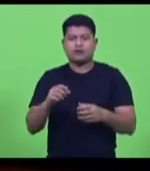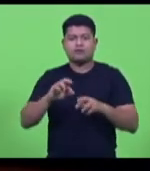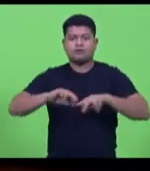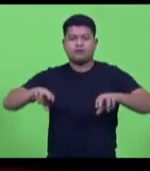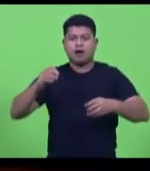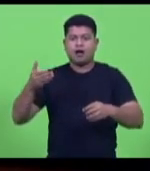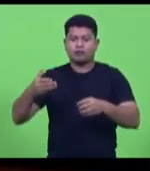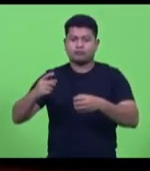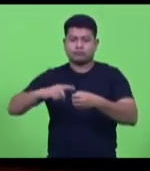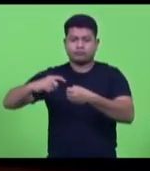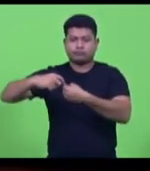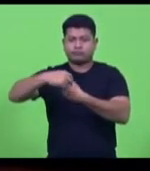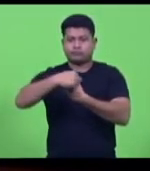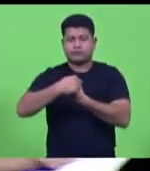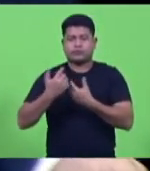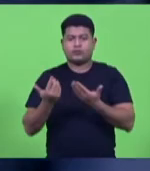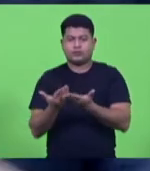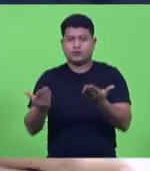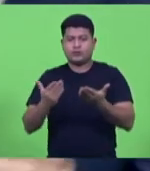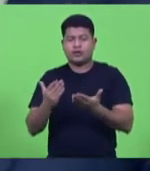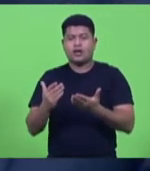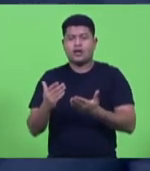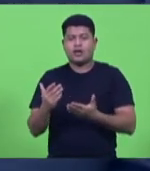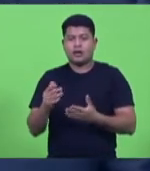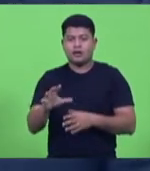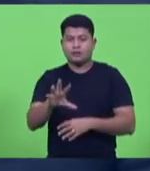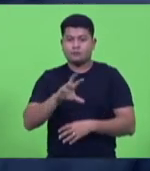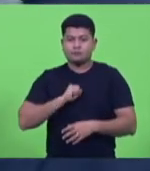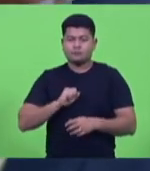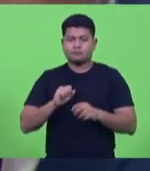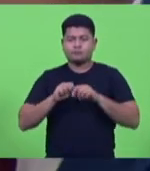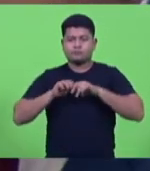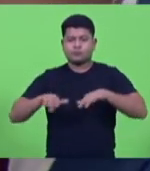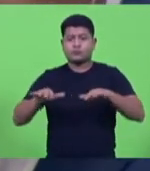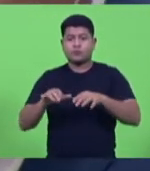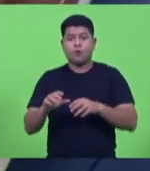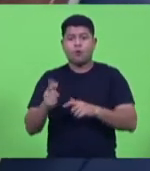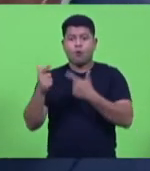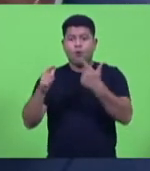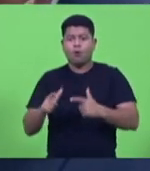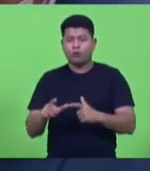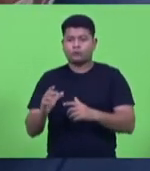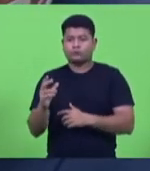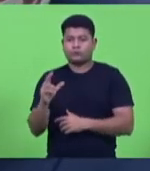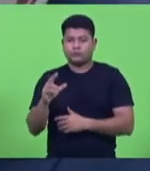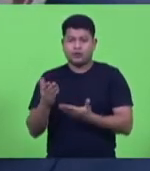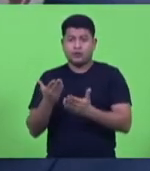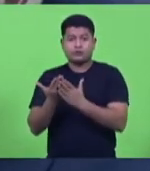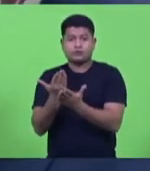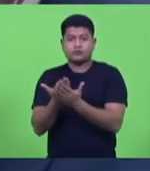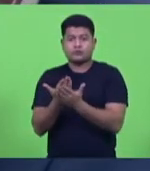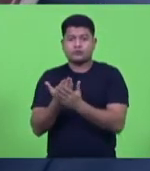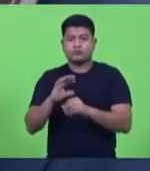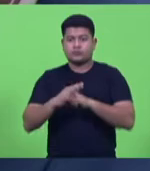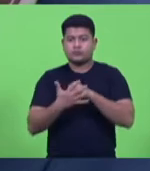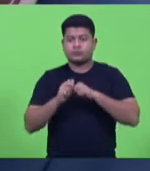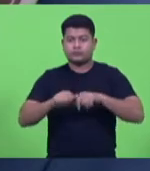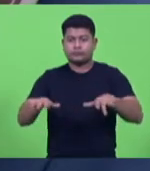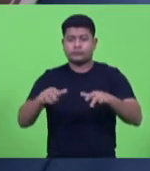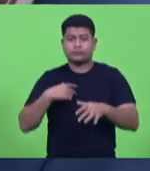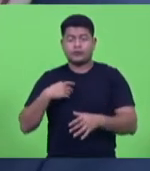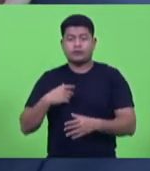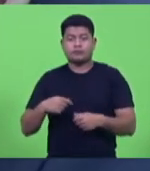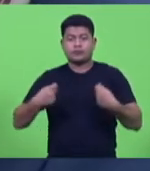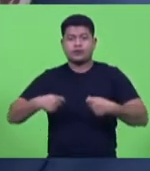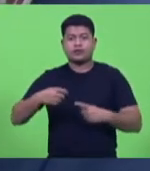em imunologia, epidemiologia e outras ciências ligadas ao estudo da pandemia. Vale destacar que